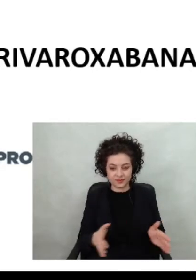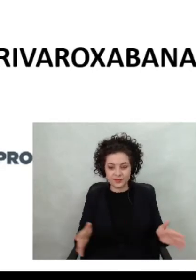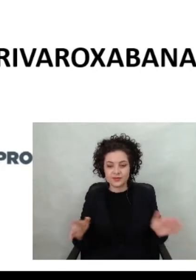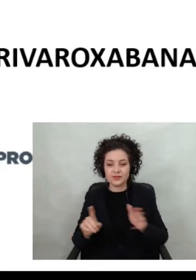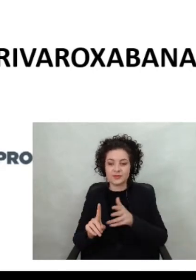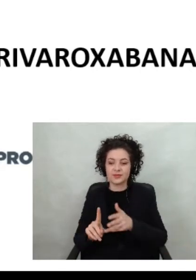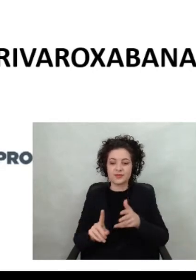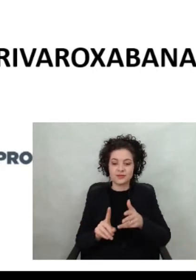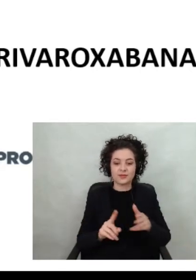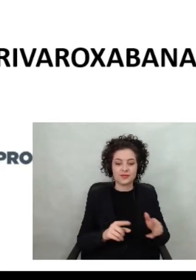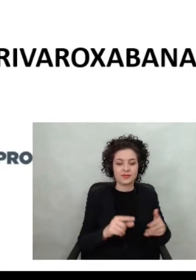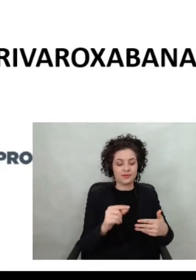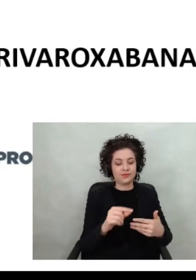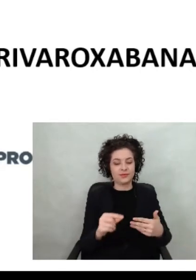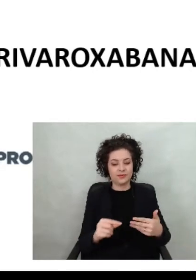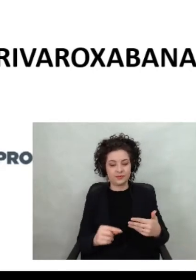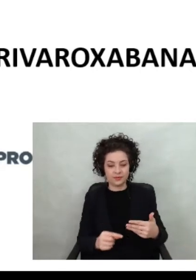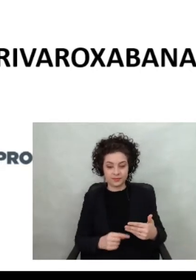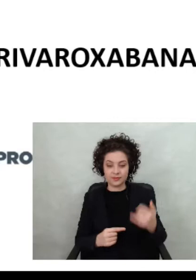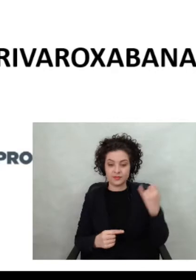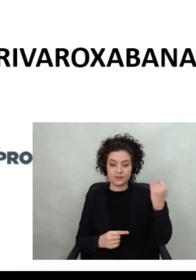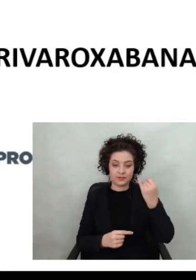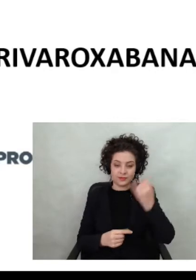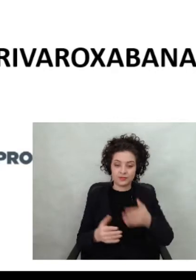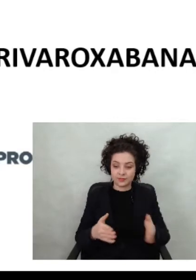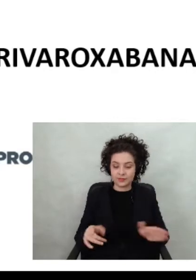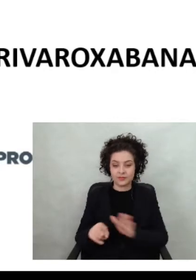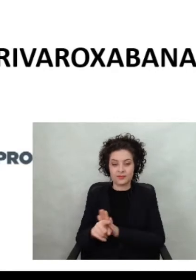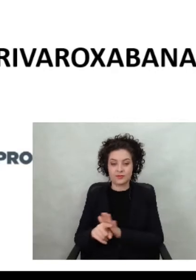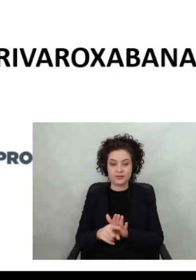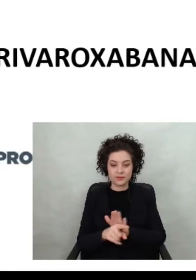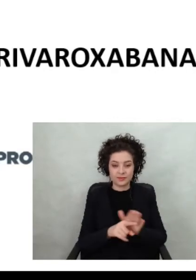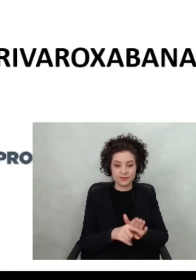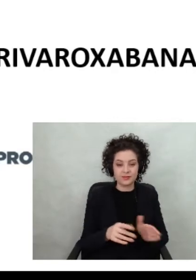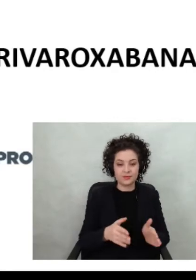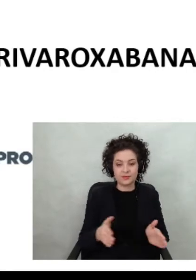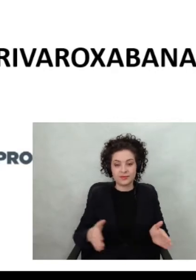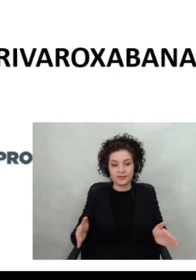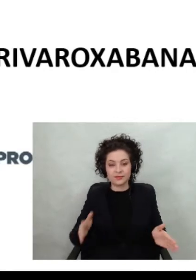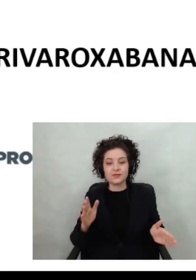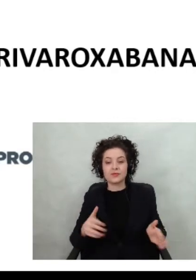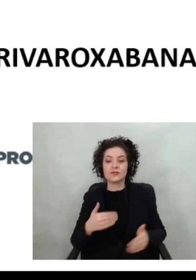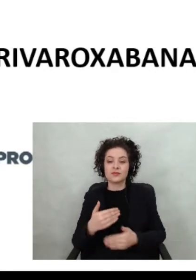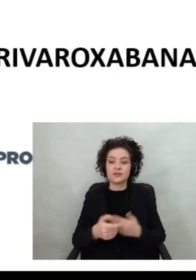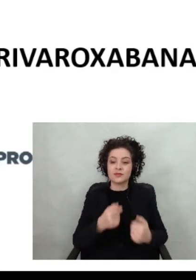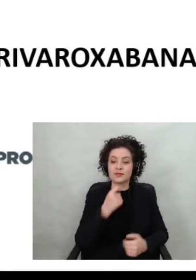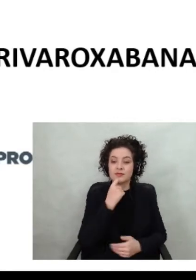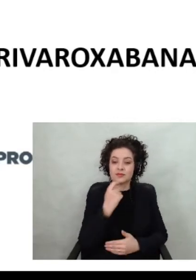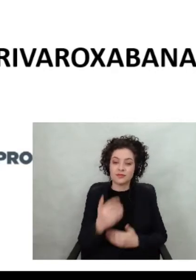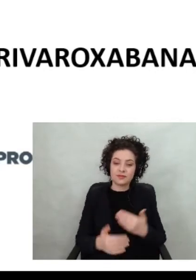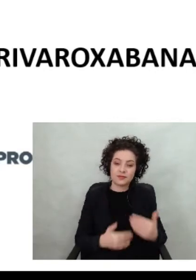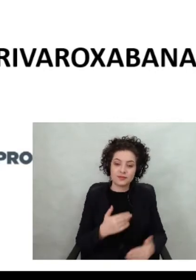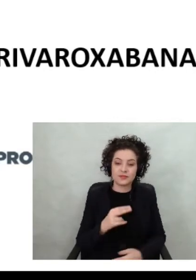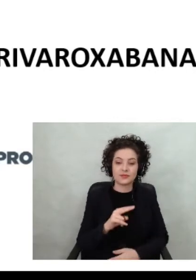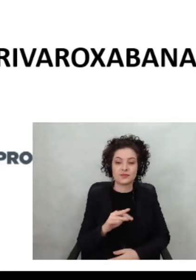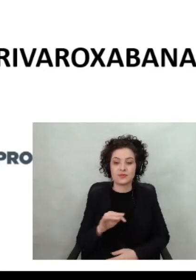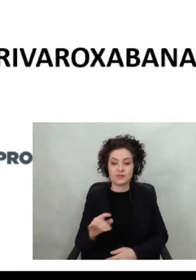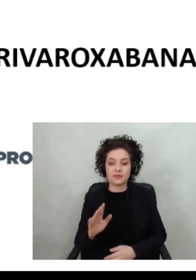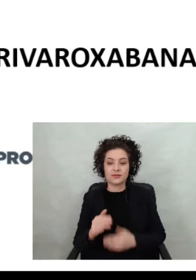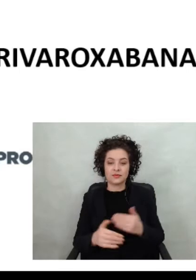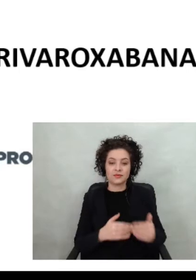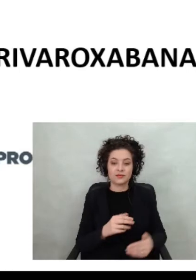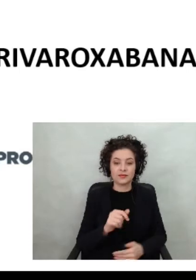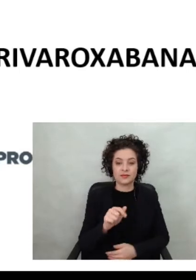aspectos que temos e vários desses estão em andamento nas nossas UTIs. O estudo de azitromicina já terminou, o estudo